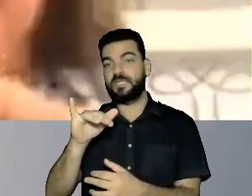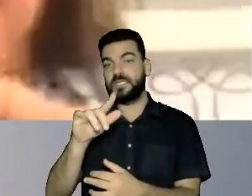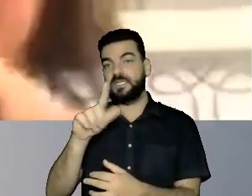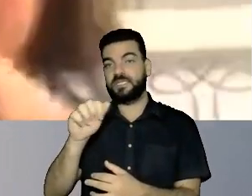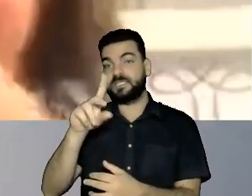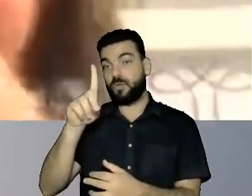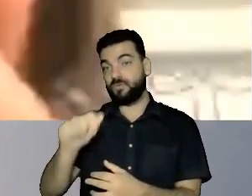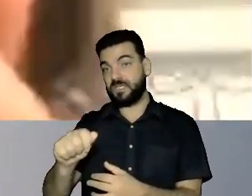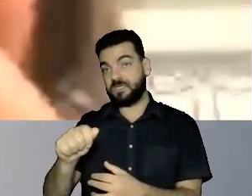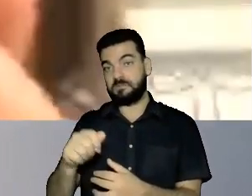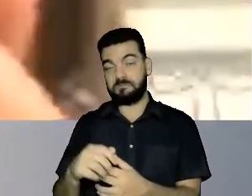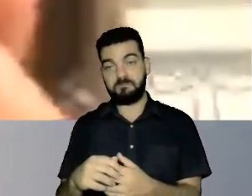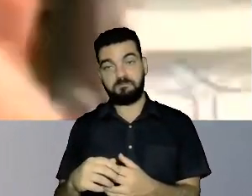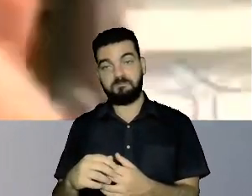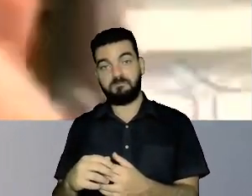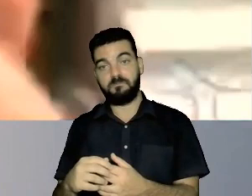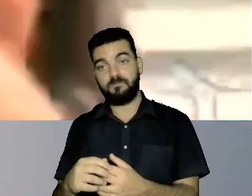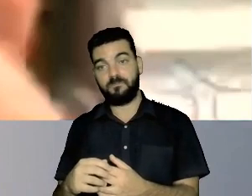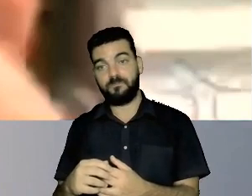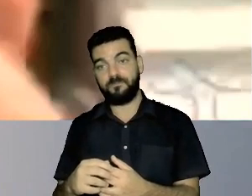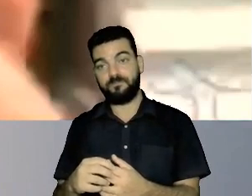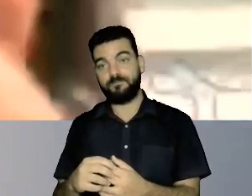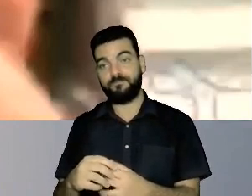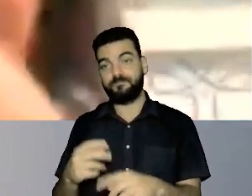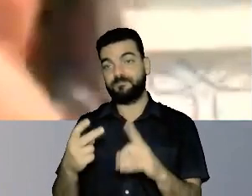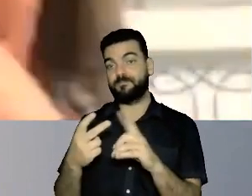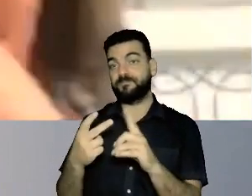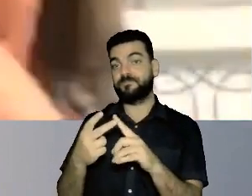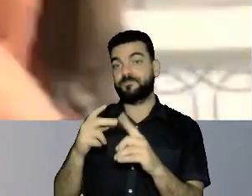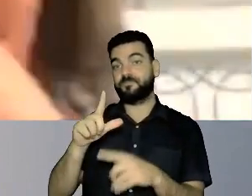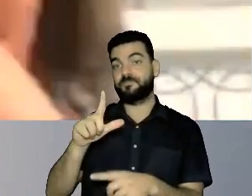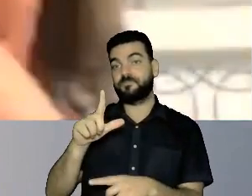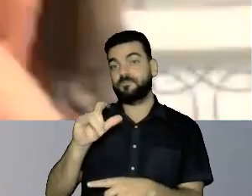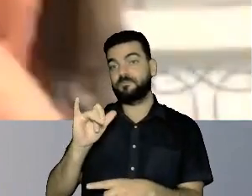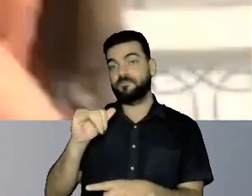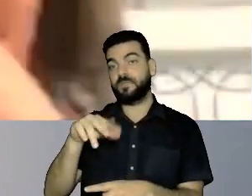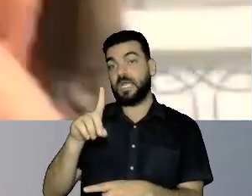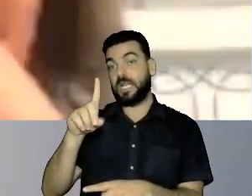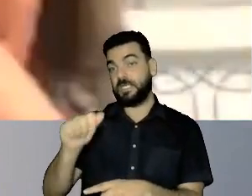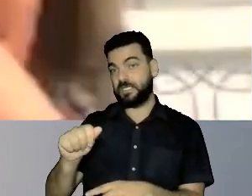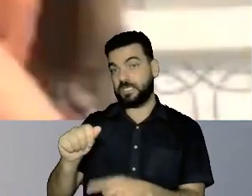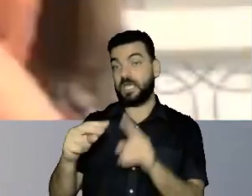Algumas historiadoras como a Griselda Pollock